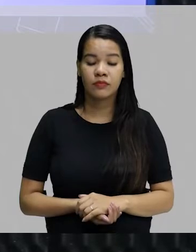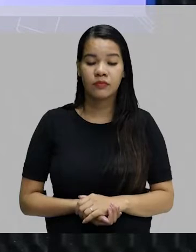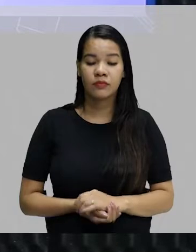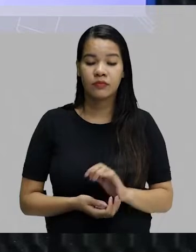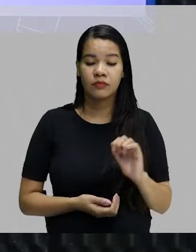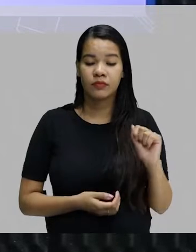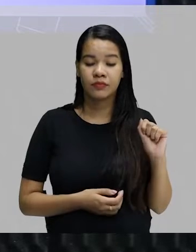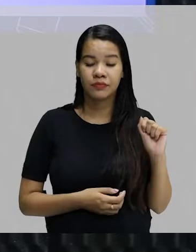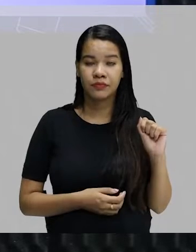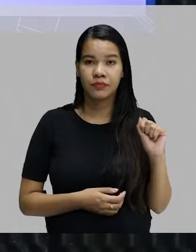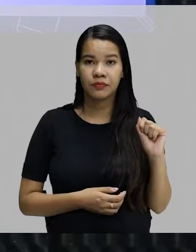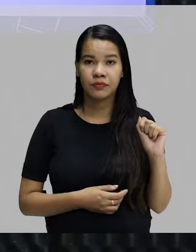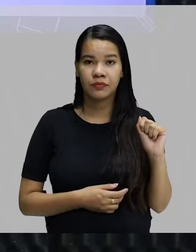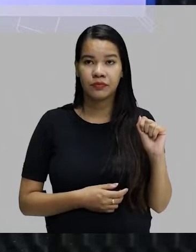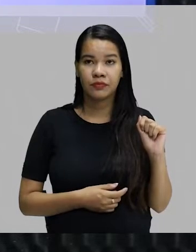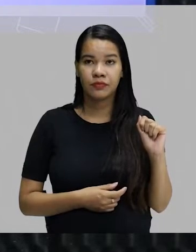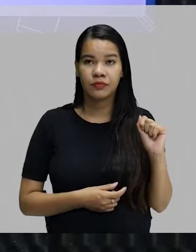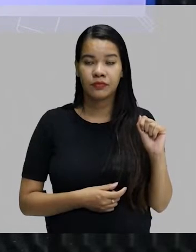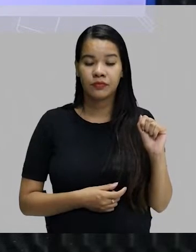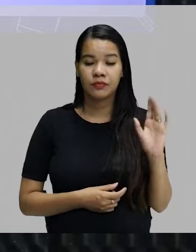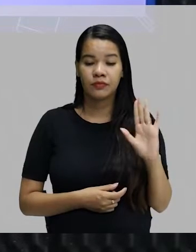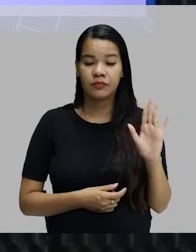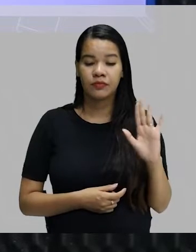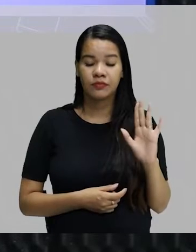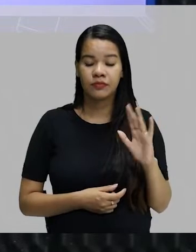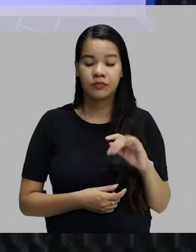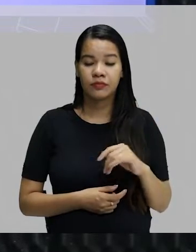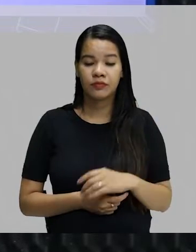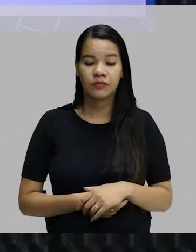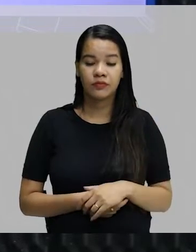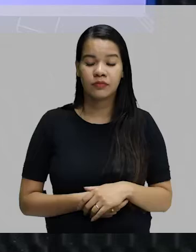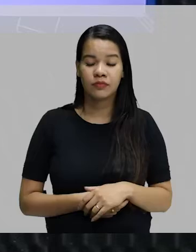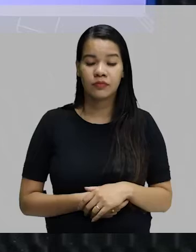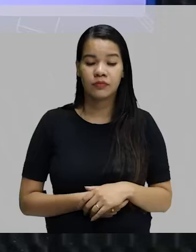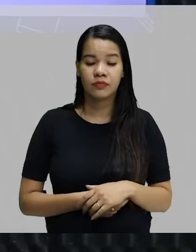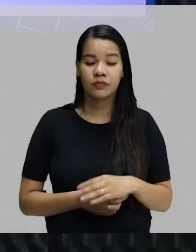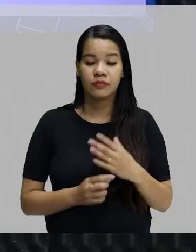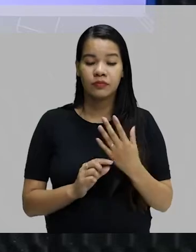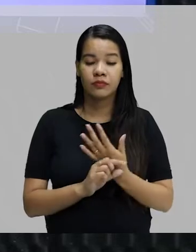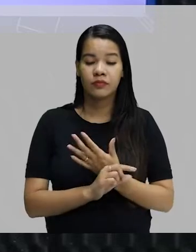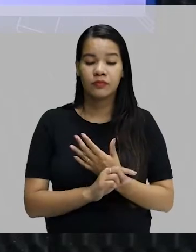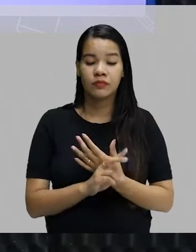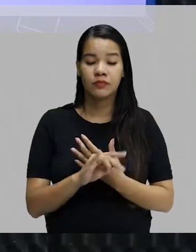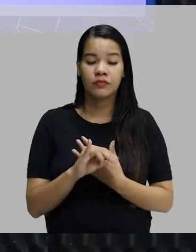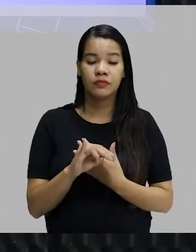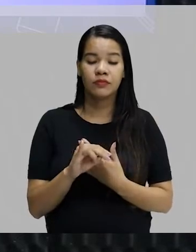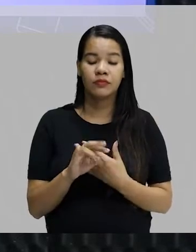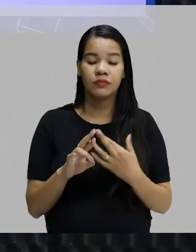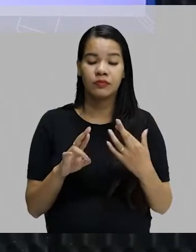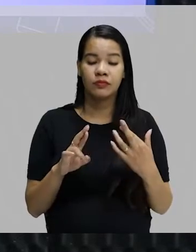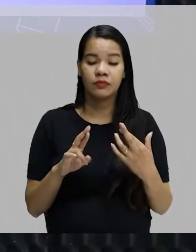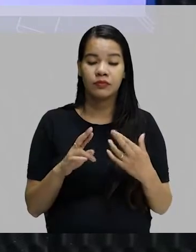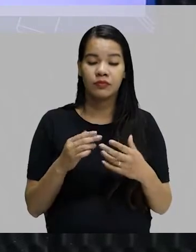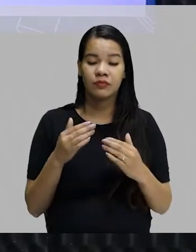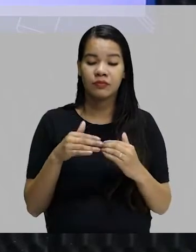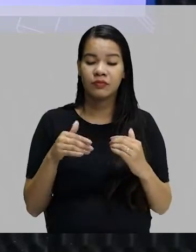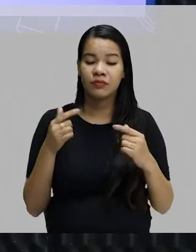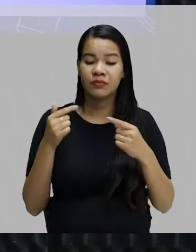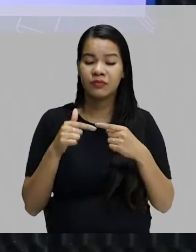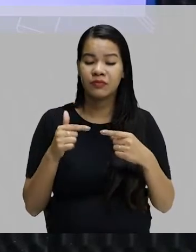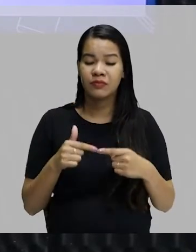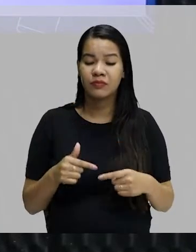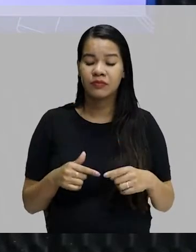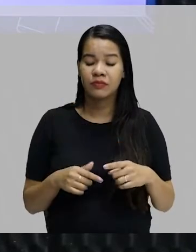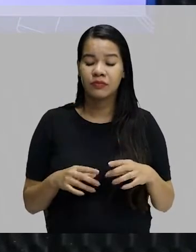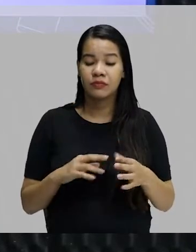continuidade com a imagem agustiniana da mesma? Não, na verdade ele vai divergir em alguns pontos, em muitos pontos, de vários autores,